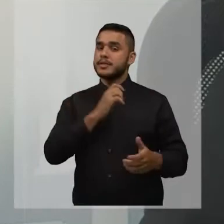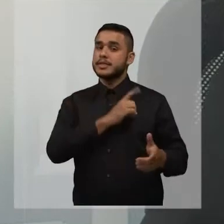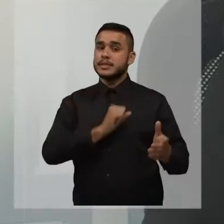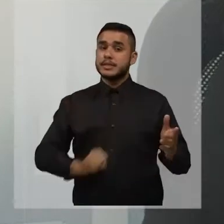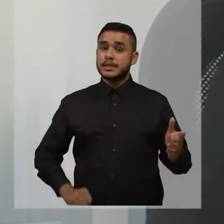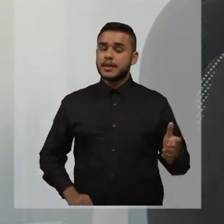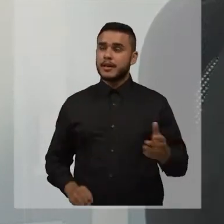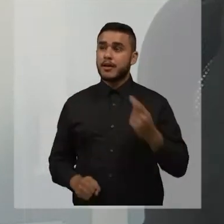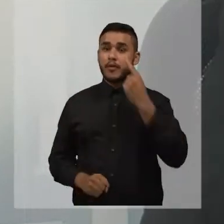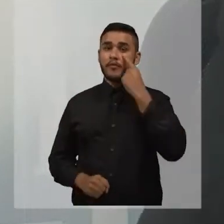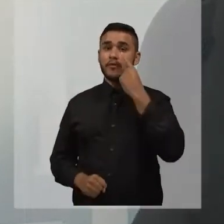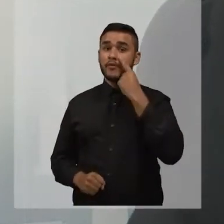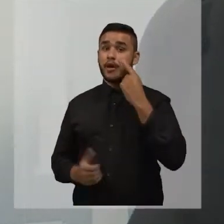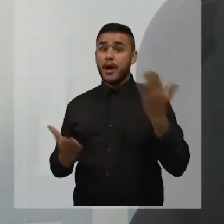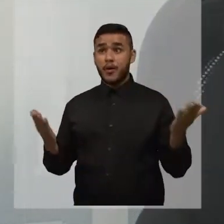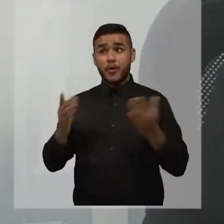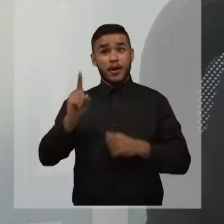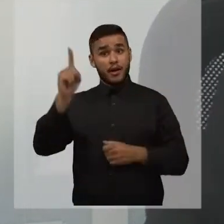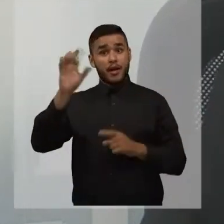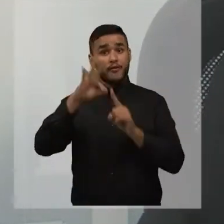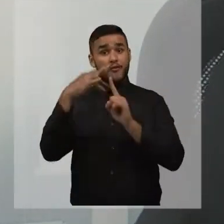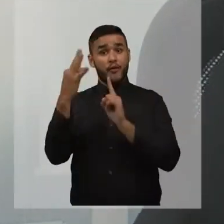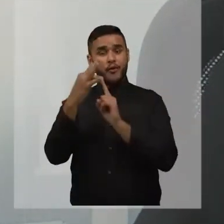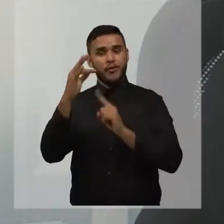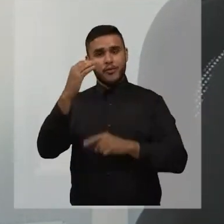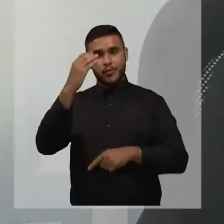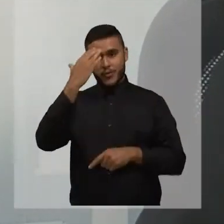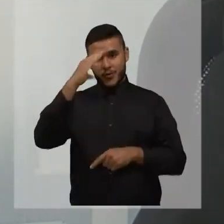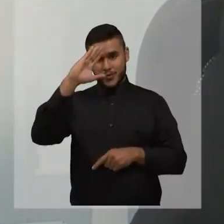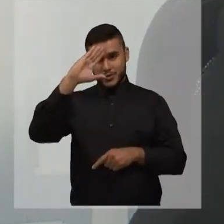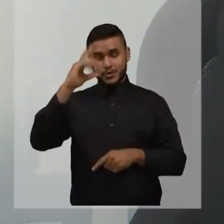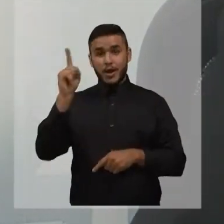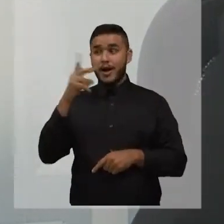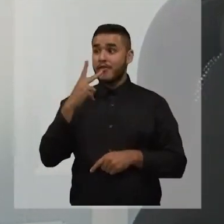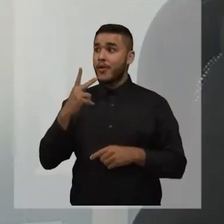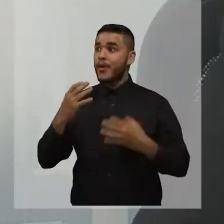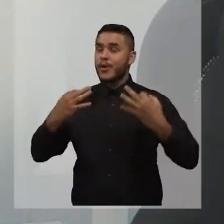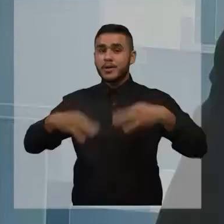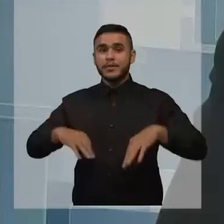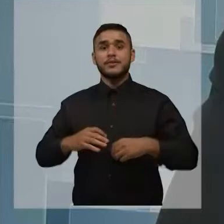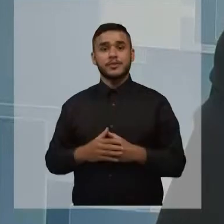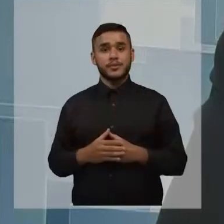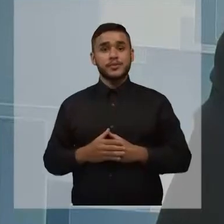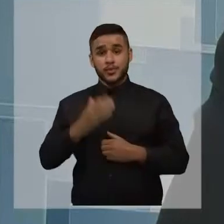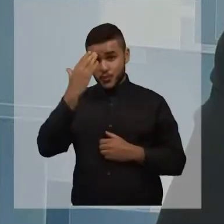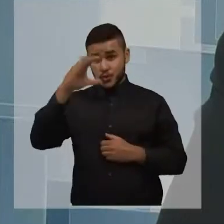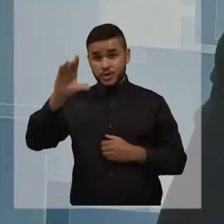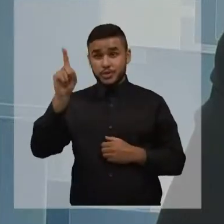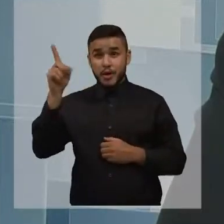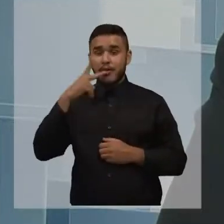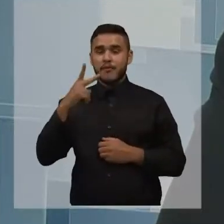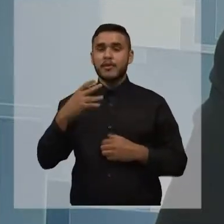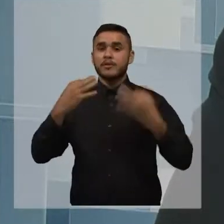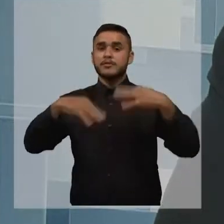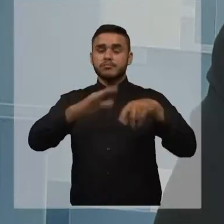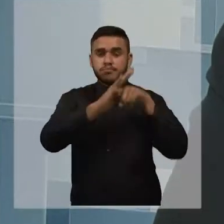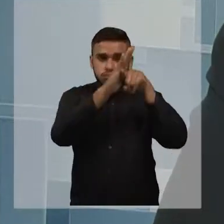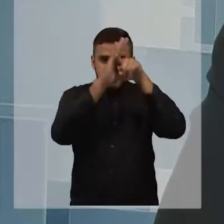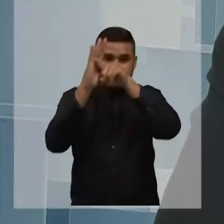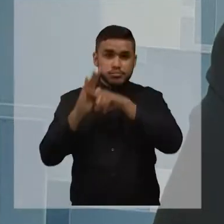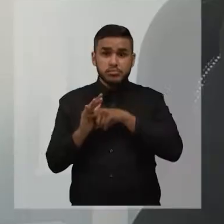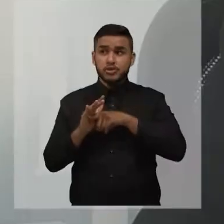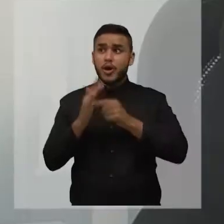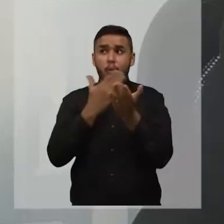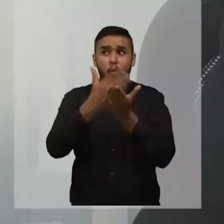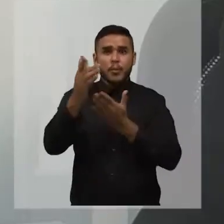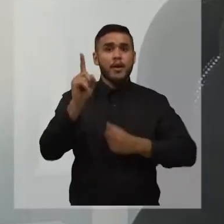para Curitiba, primeira instância. Não é no estado, não, e fica? Não. Porque